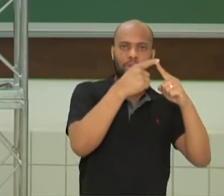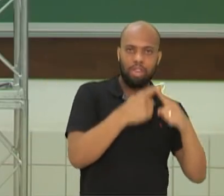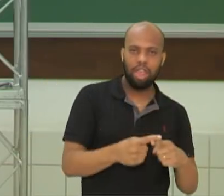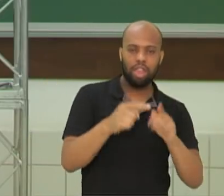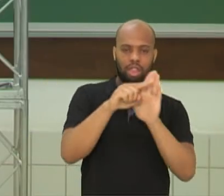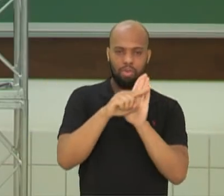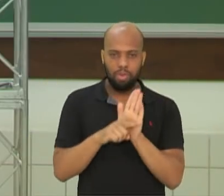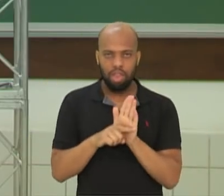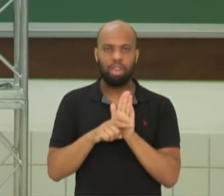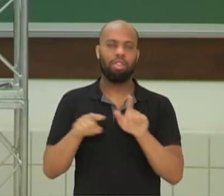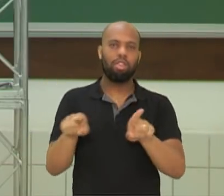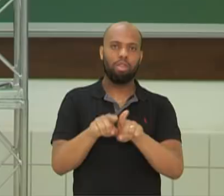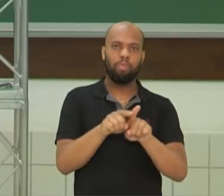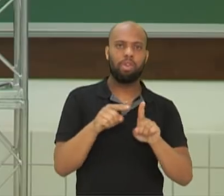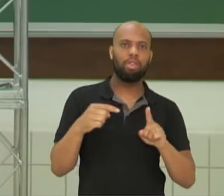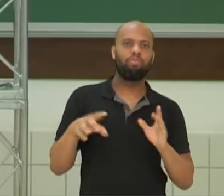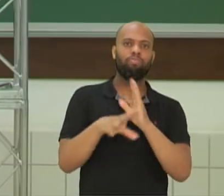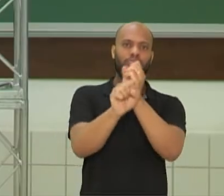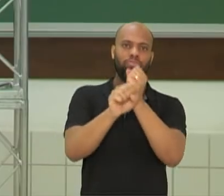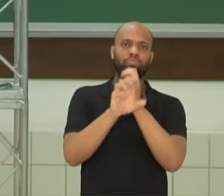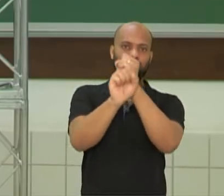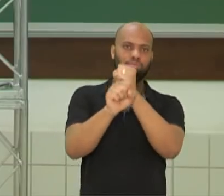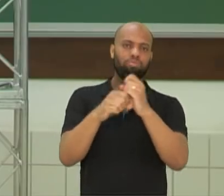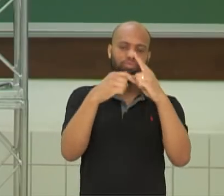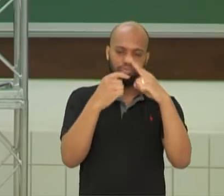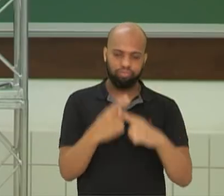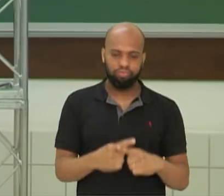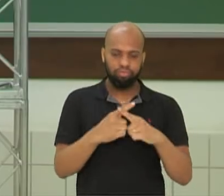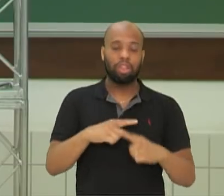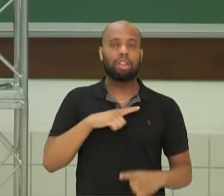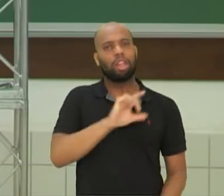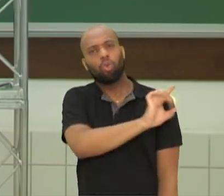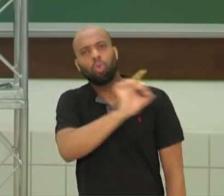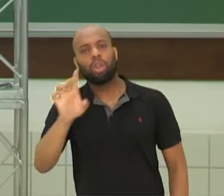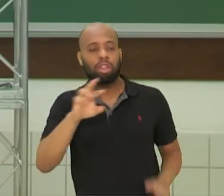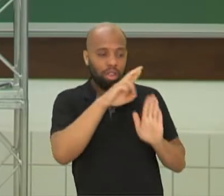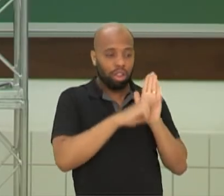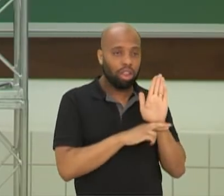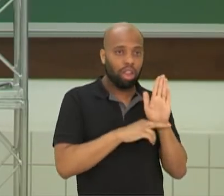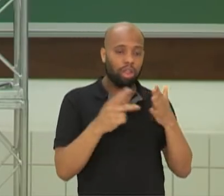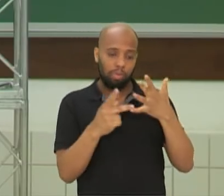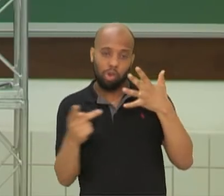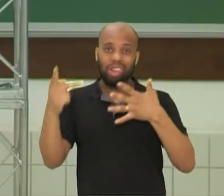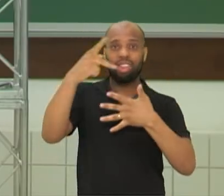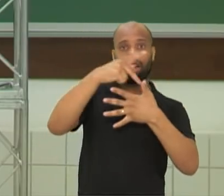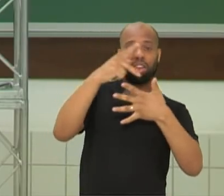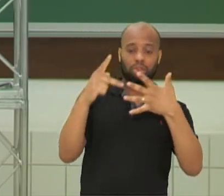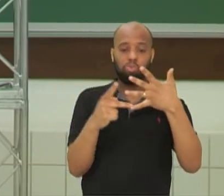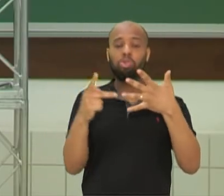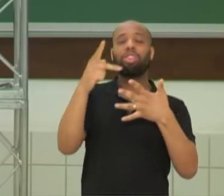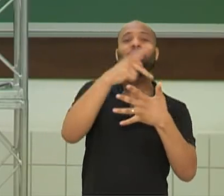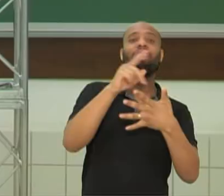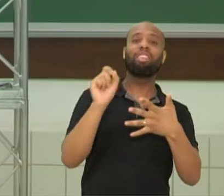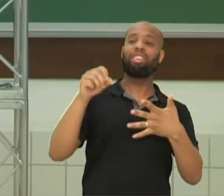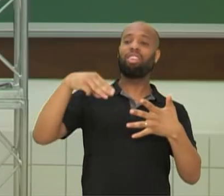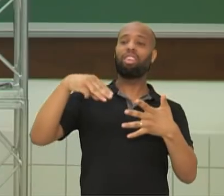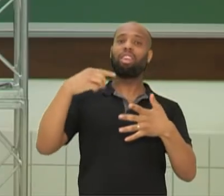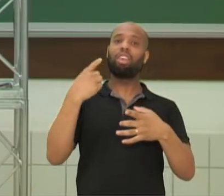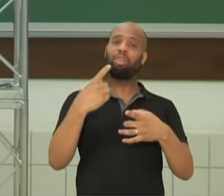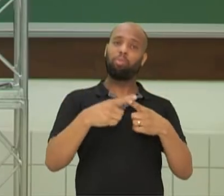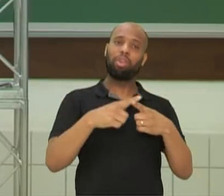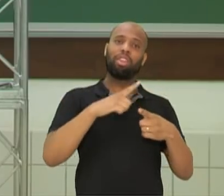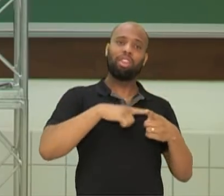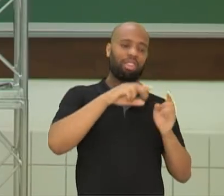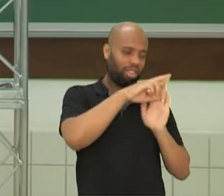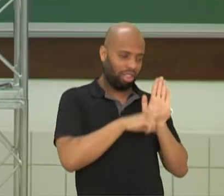tem que lembrar que tem prioridade. Cada operação tem prioridade sobre outra. Existe priorização nessas